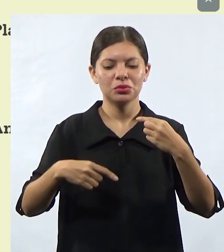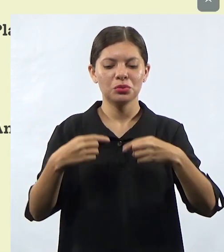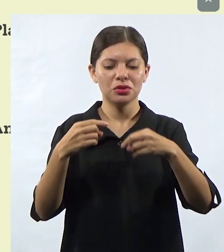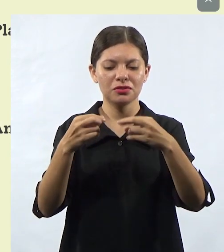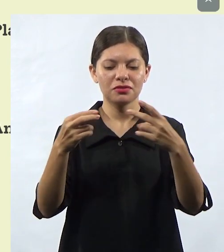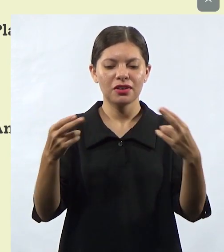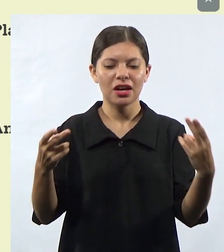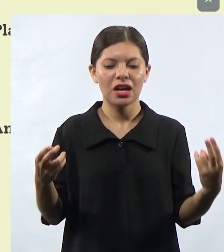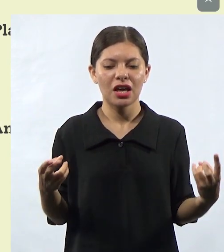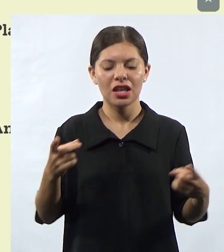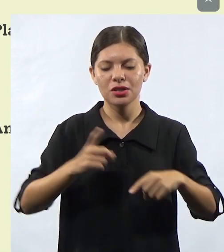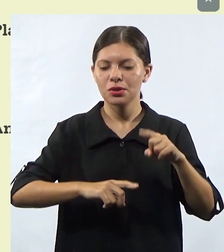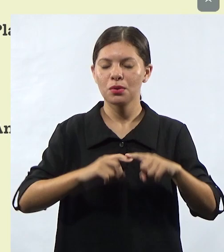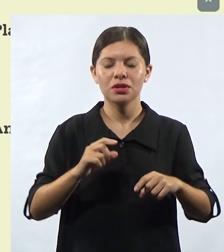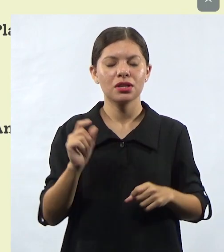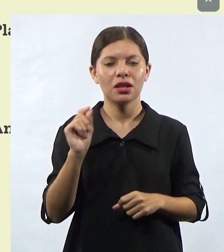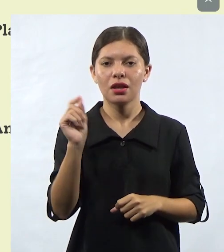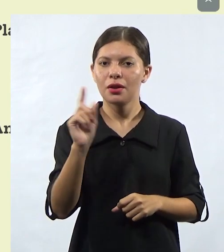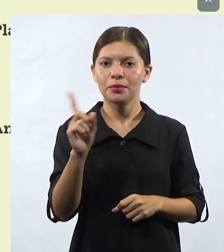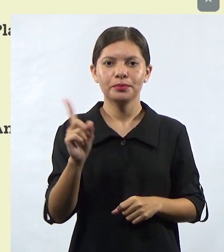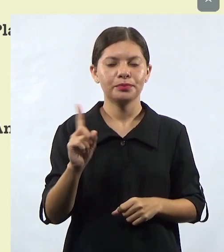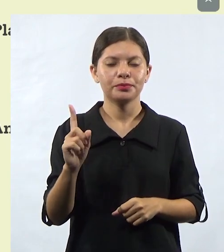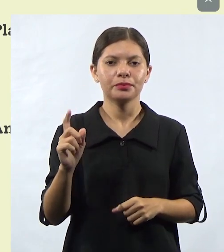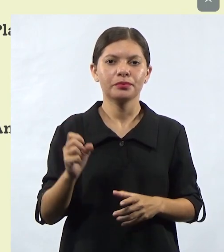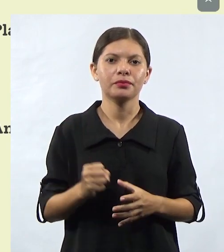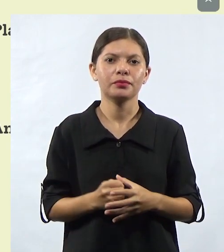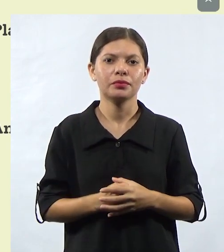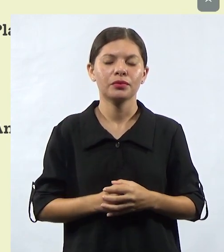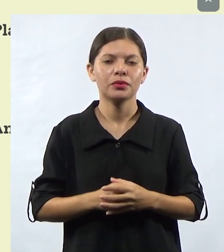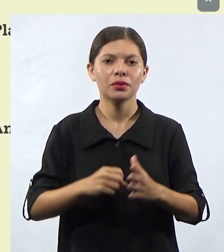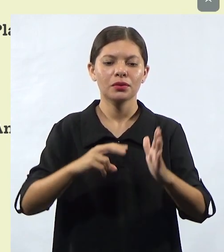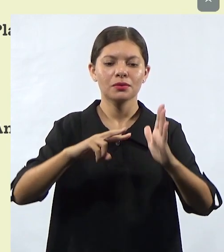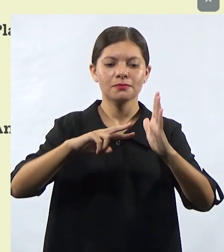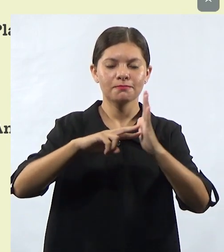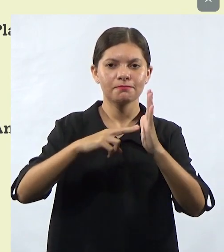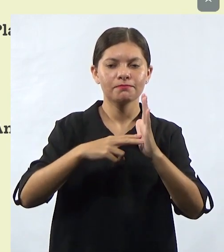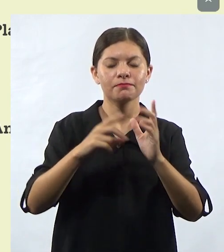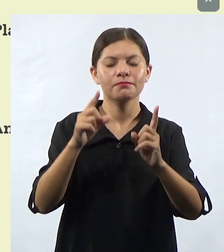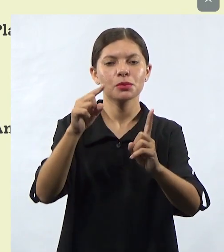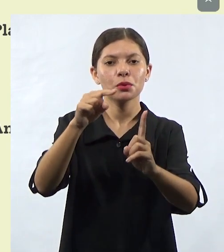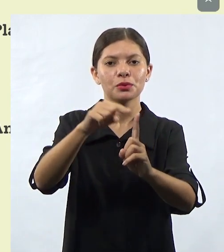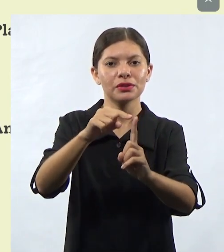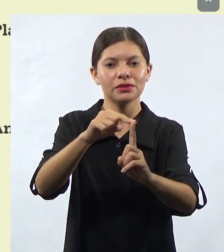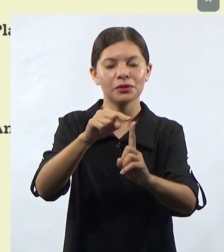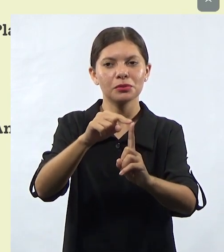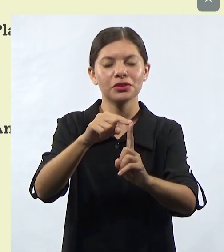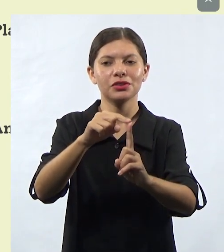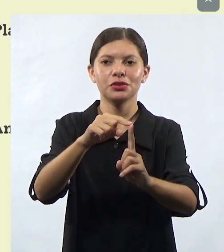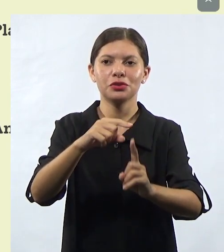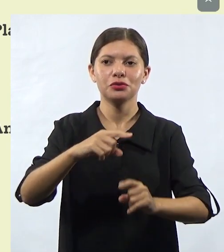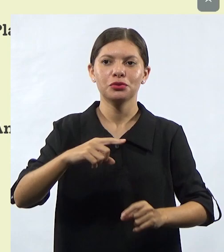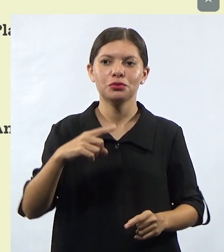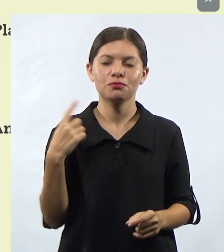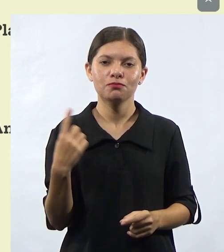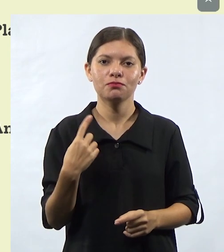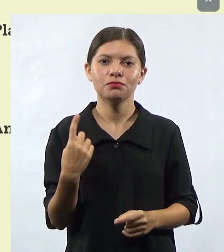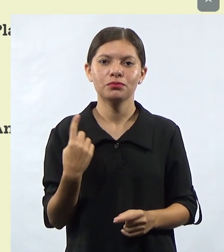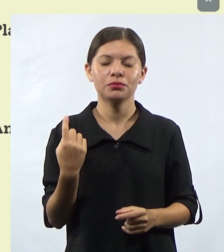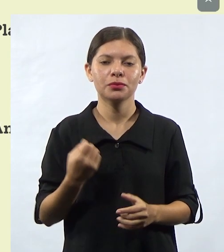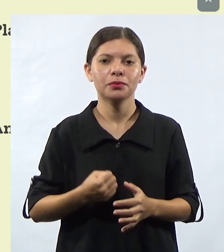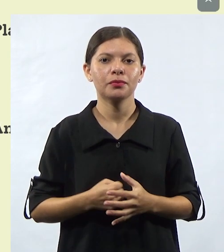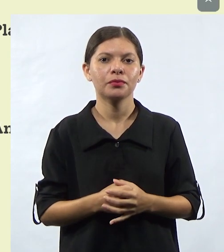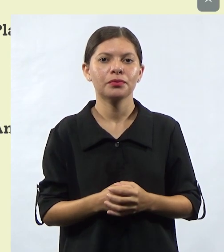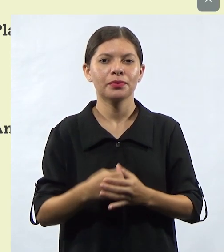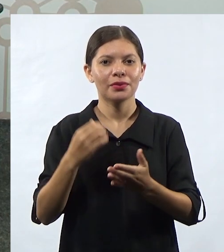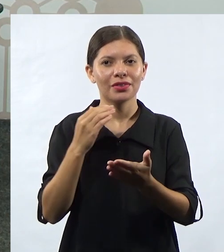ele discute e aquele grupo é constituído só para essa finalidade. Assim como o nosso início, né, professora, que já foi